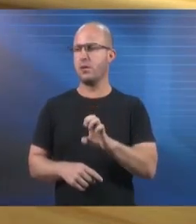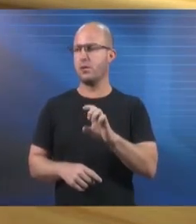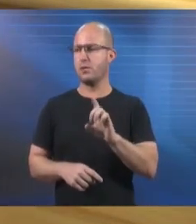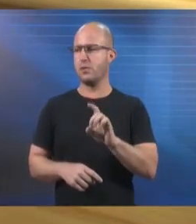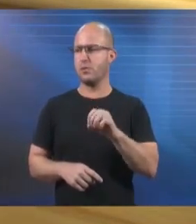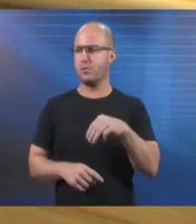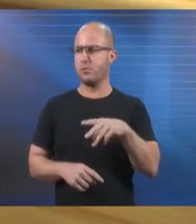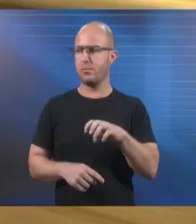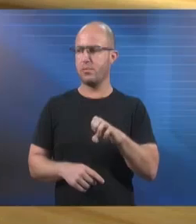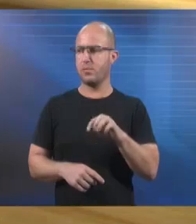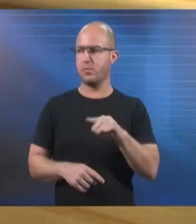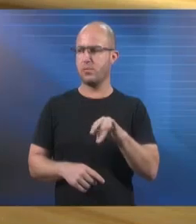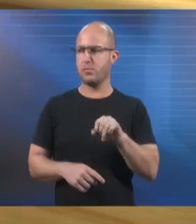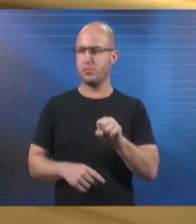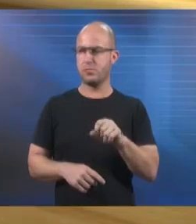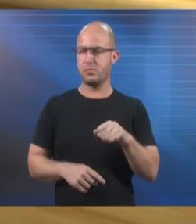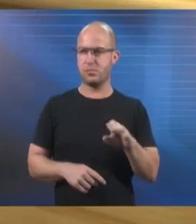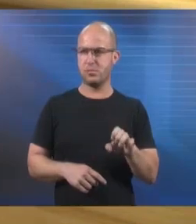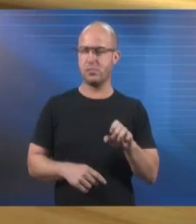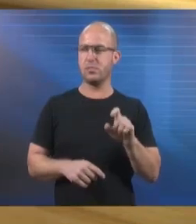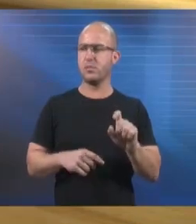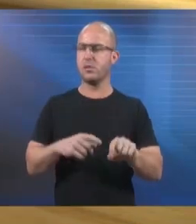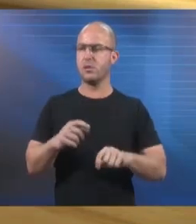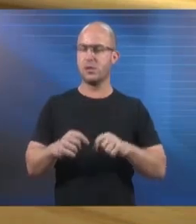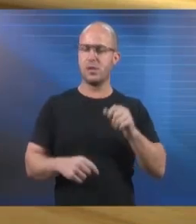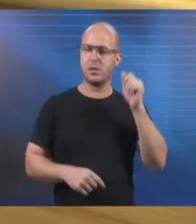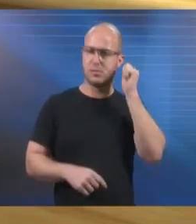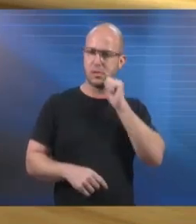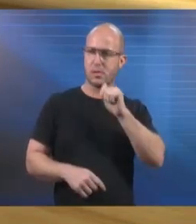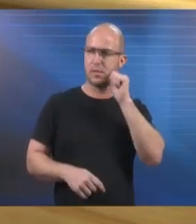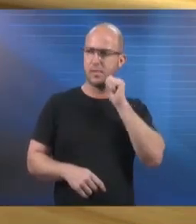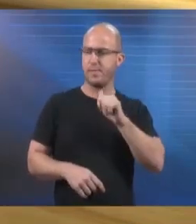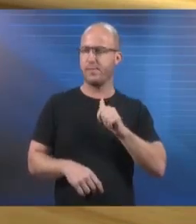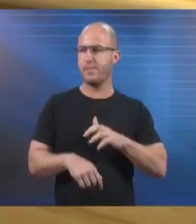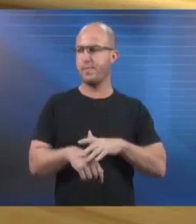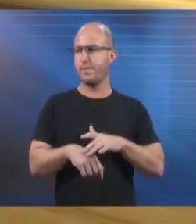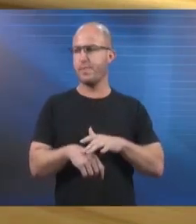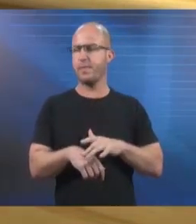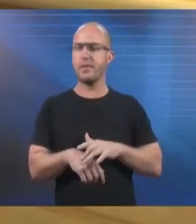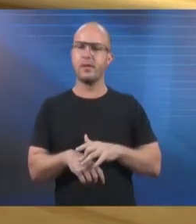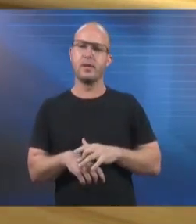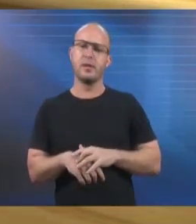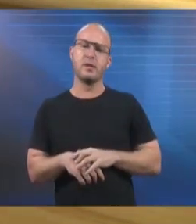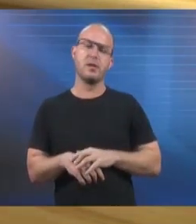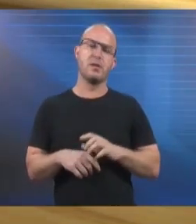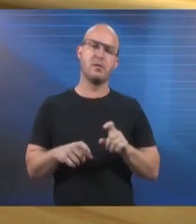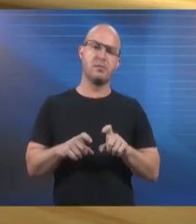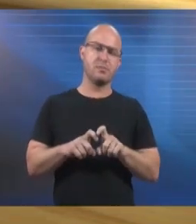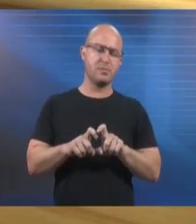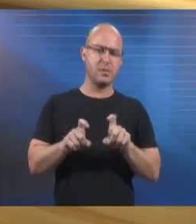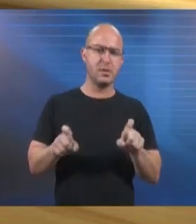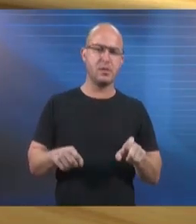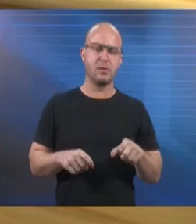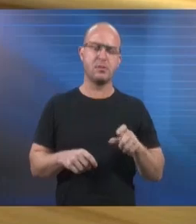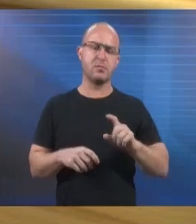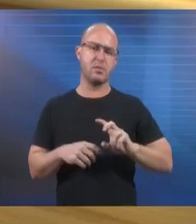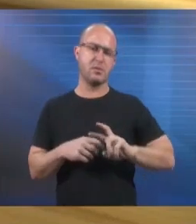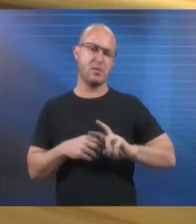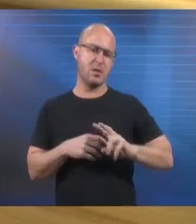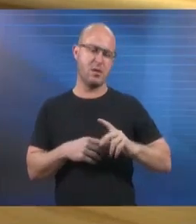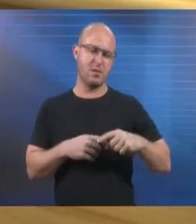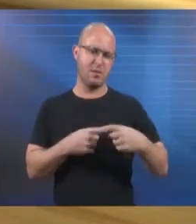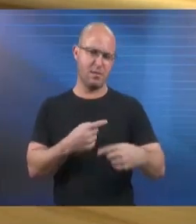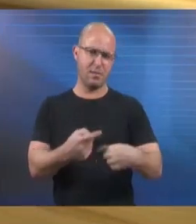é uma doença que acomete muitas mulheres uma doença ginecológica que traz diversas consequências